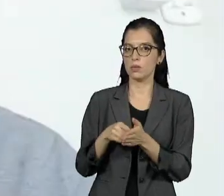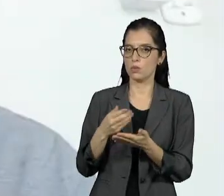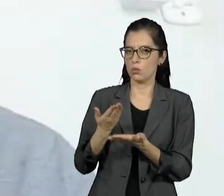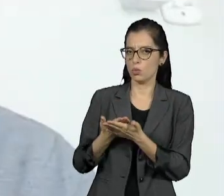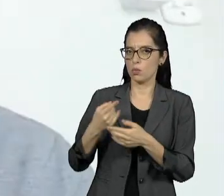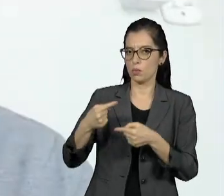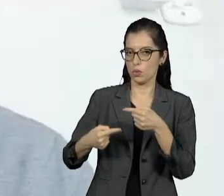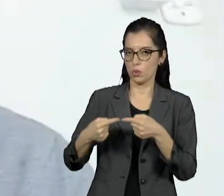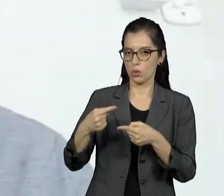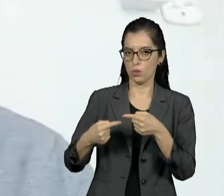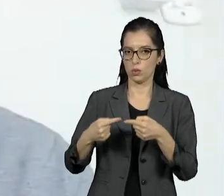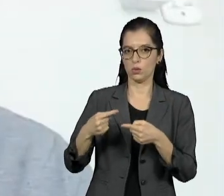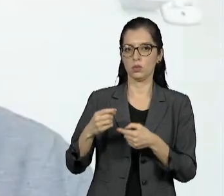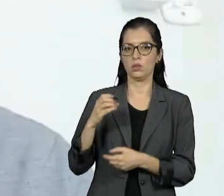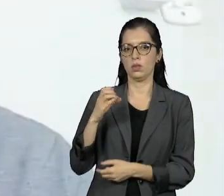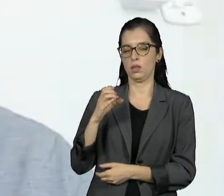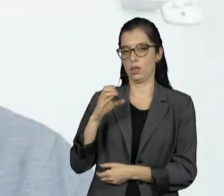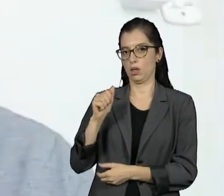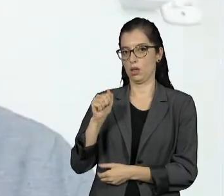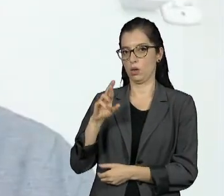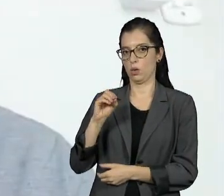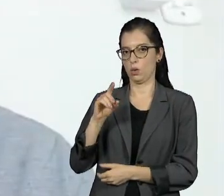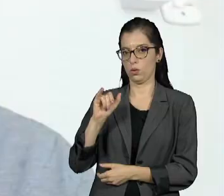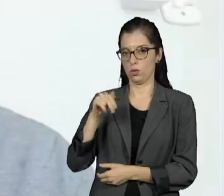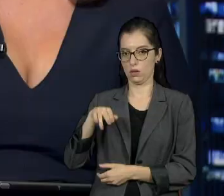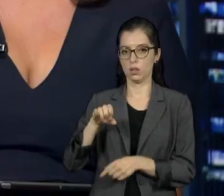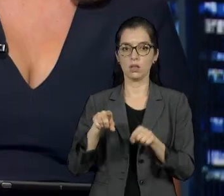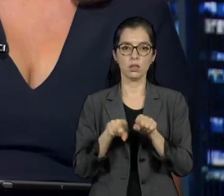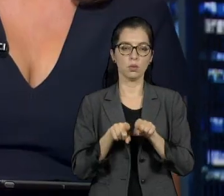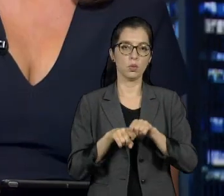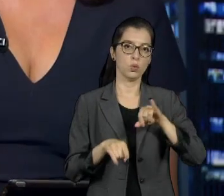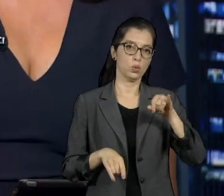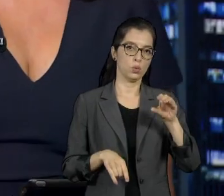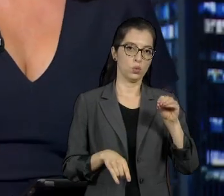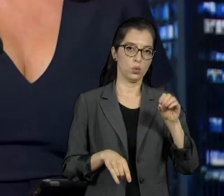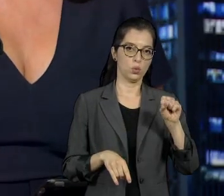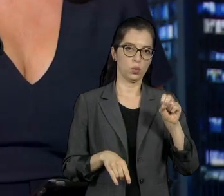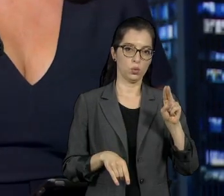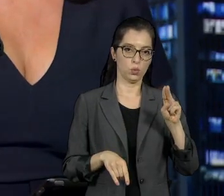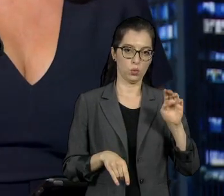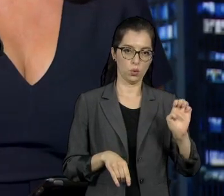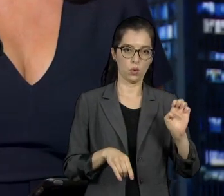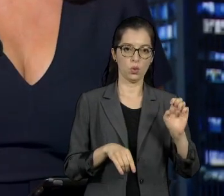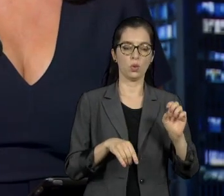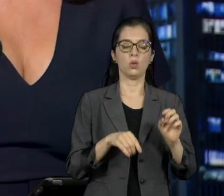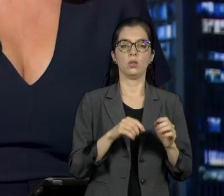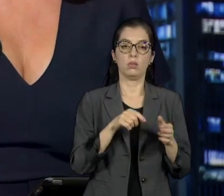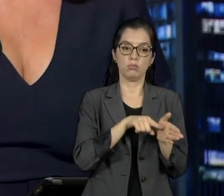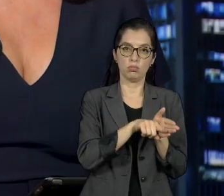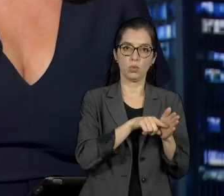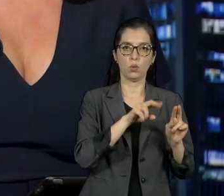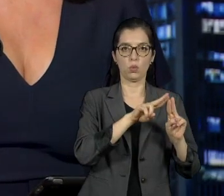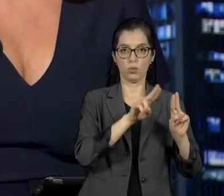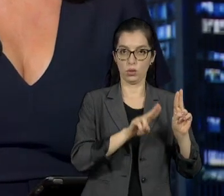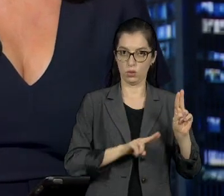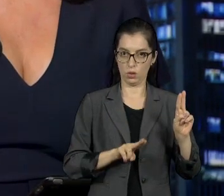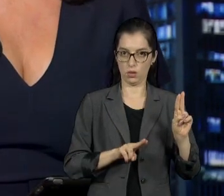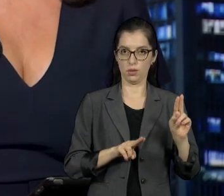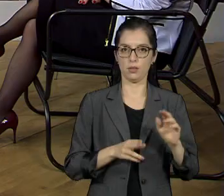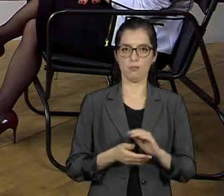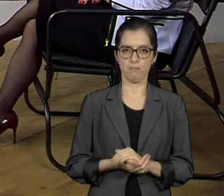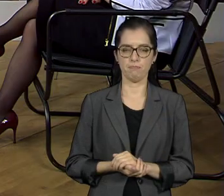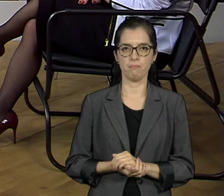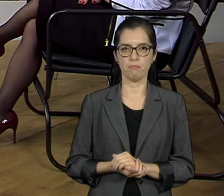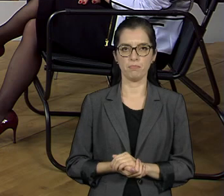Josué Medeiros, professor da Universidade Federal do Rio de Janeiro. Voltar aqui nesse bloco falando das eleições para